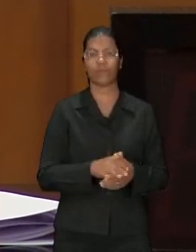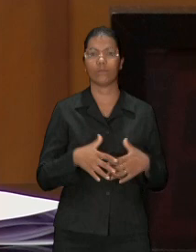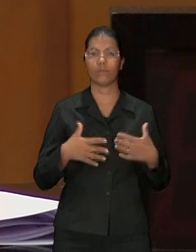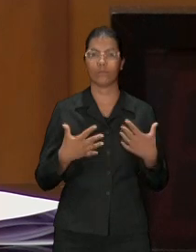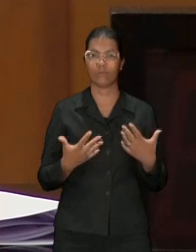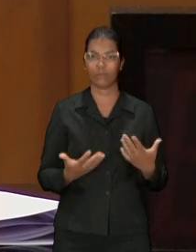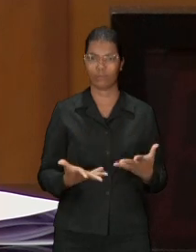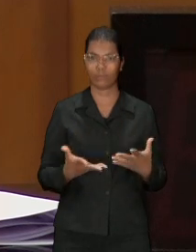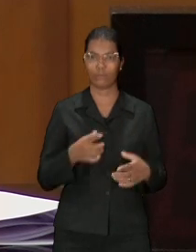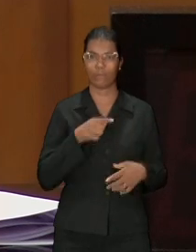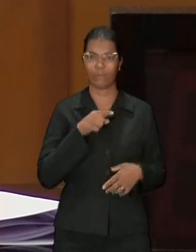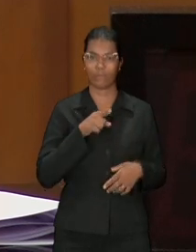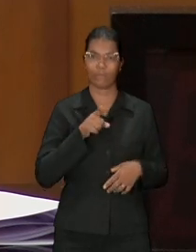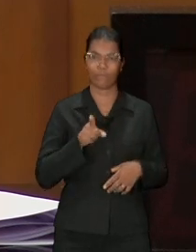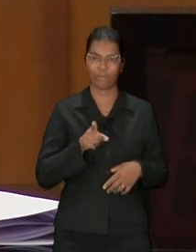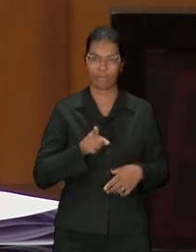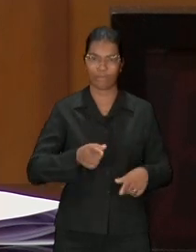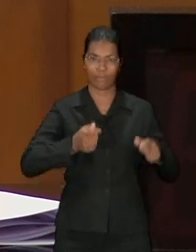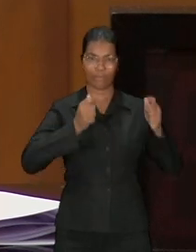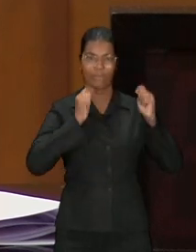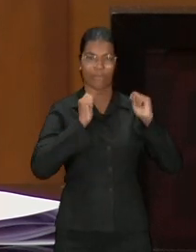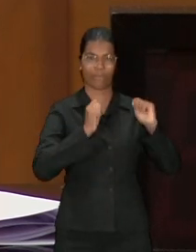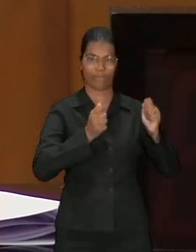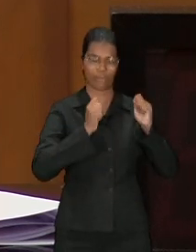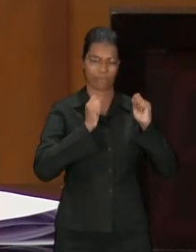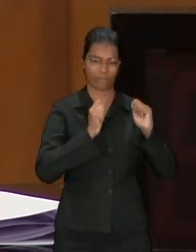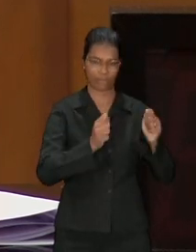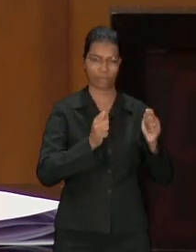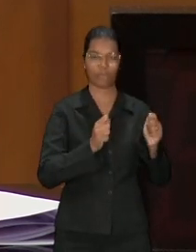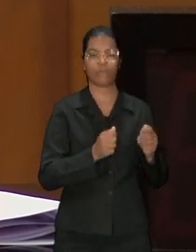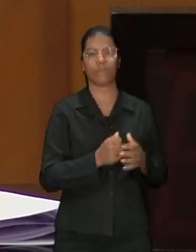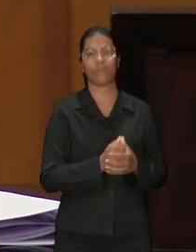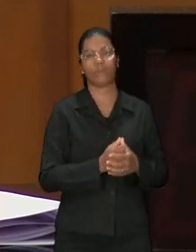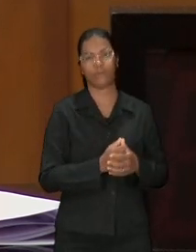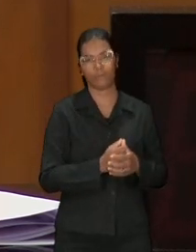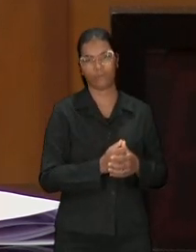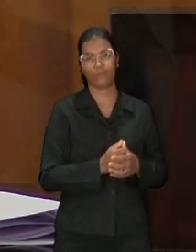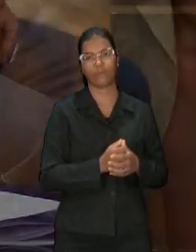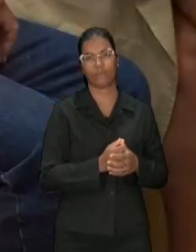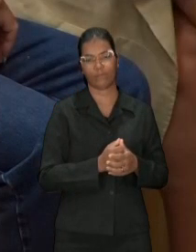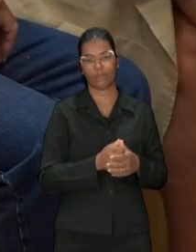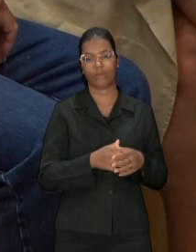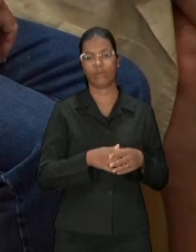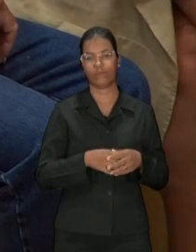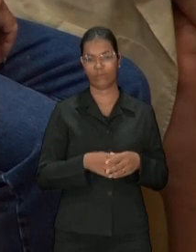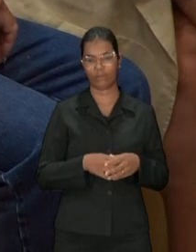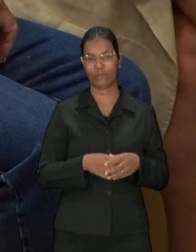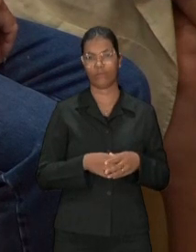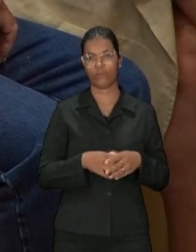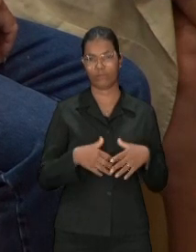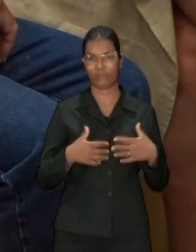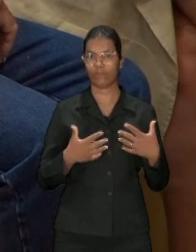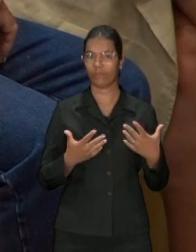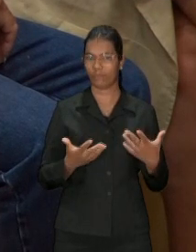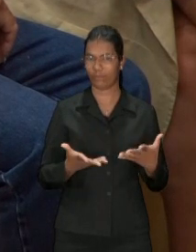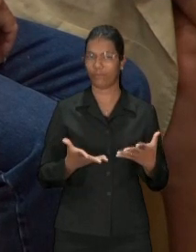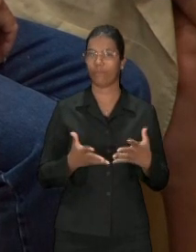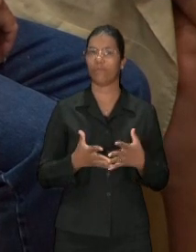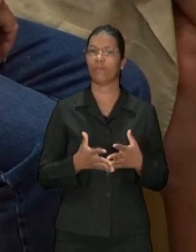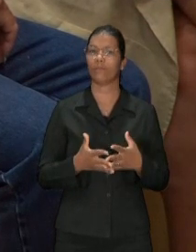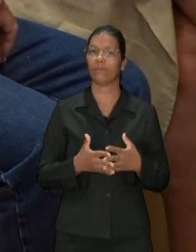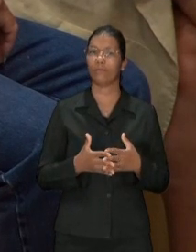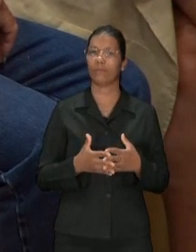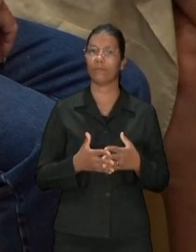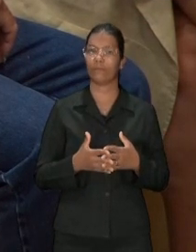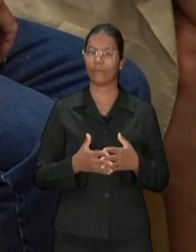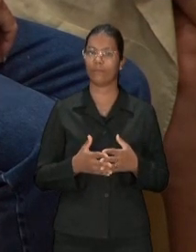fazer ouvir, exatamente porque se lhe é negada a cidadania plena, cuja conquista, ainda